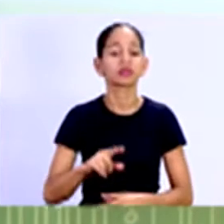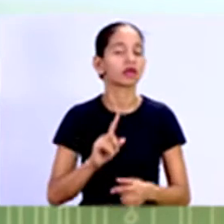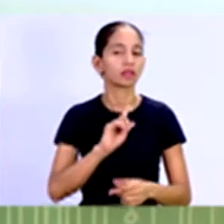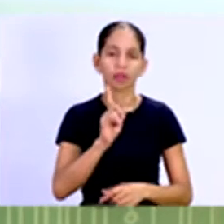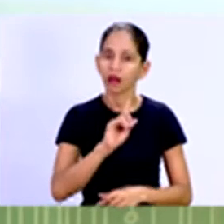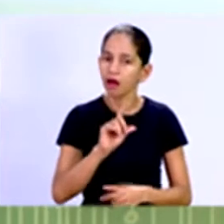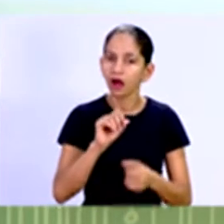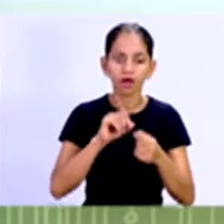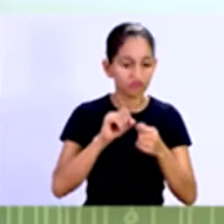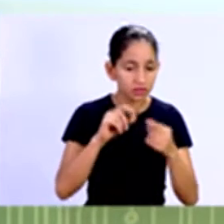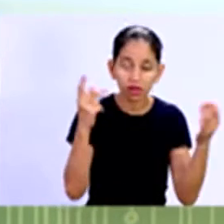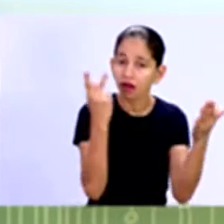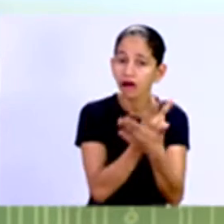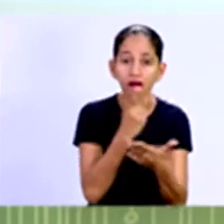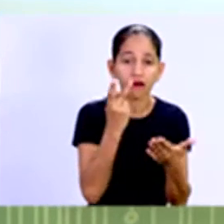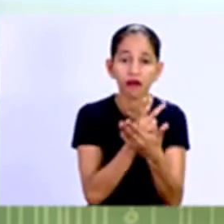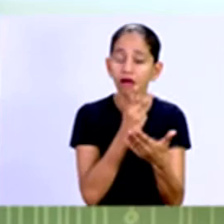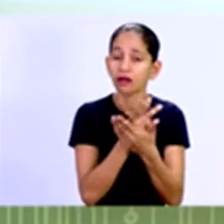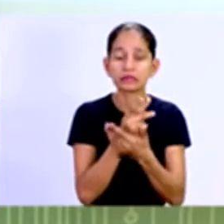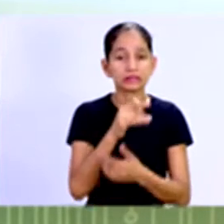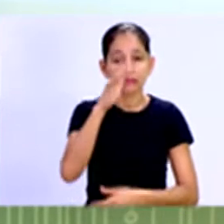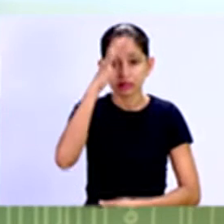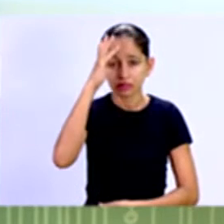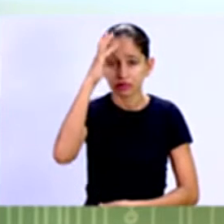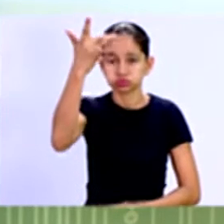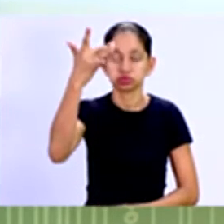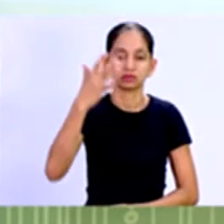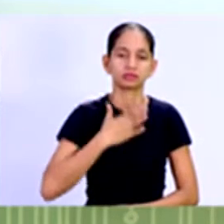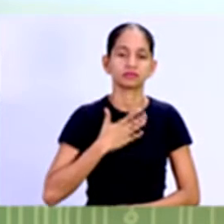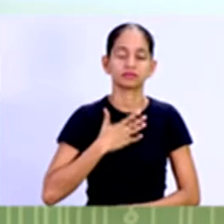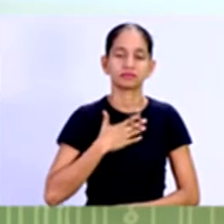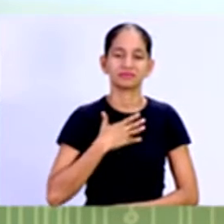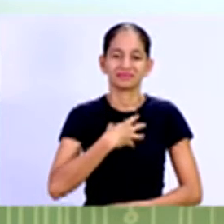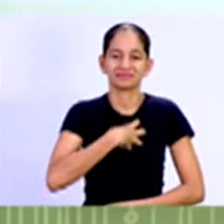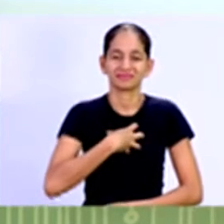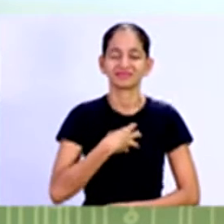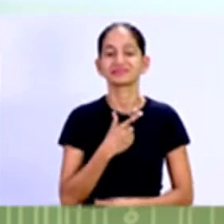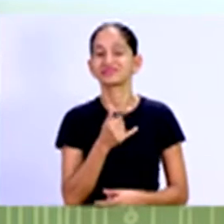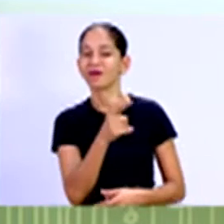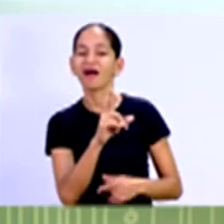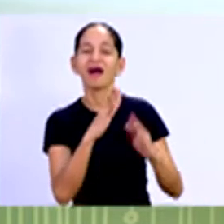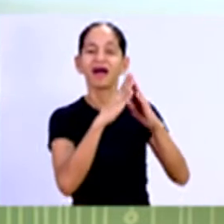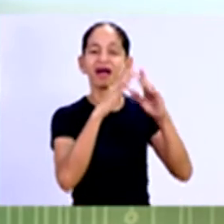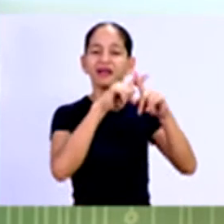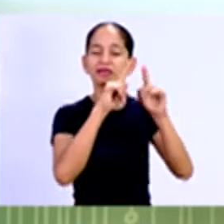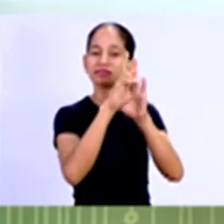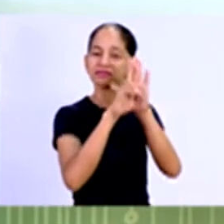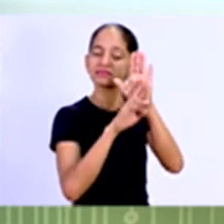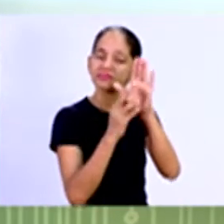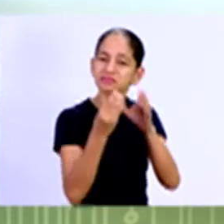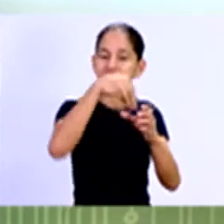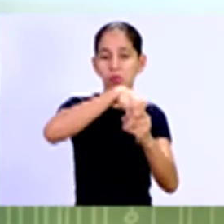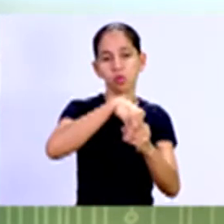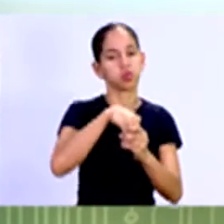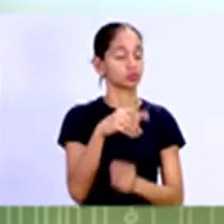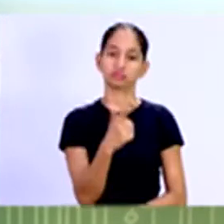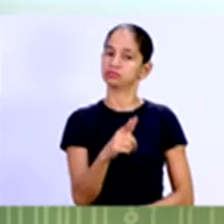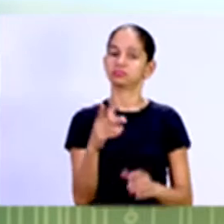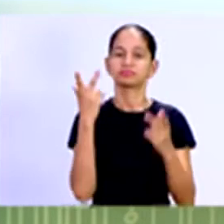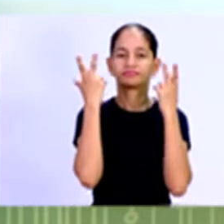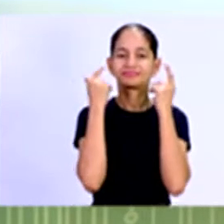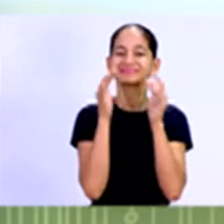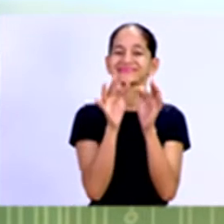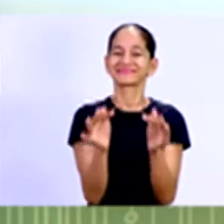é errado. Independente de qualquer coisa, eu busco esse princípio. Se eu estiver na igreja, eu não faço. Se eu